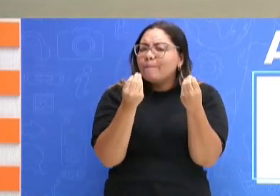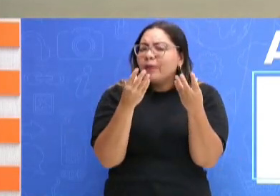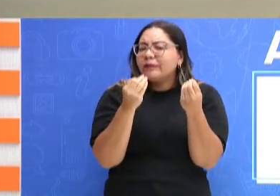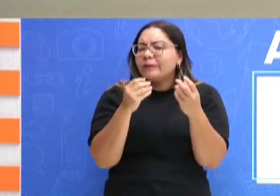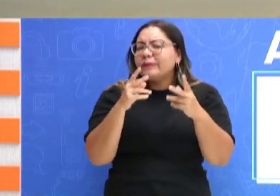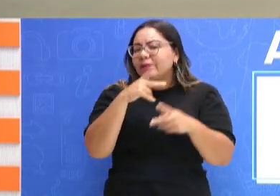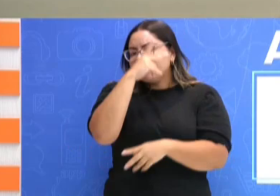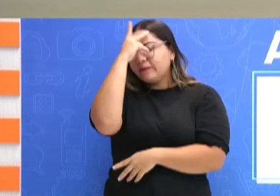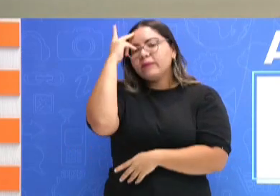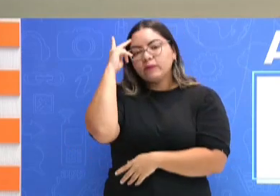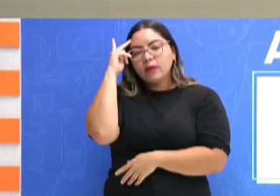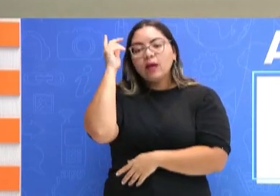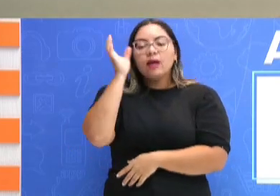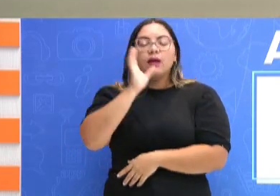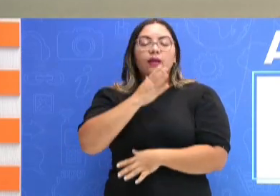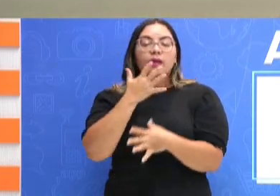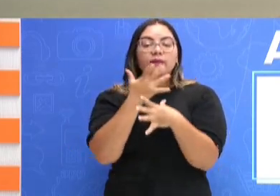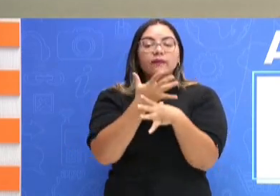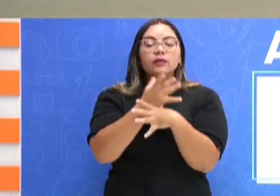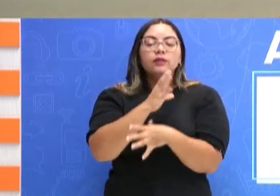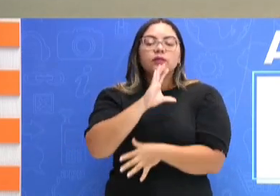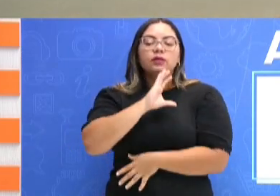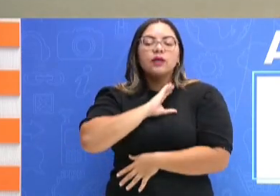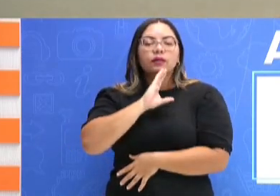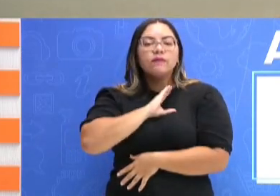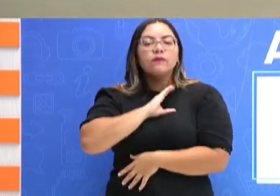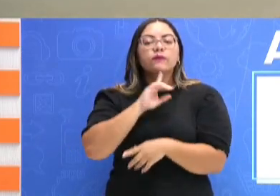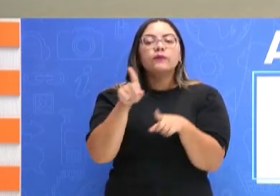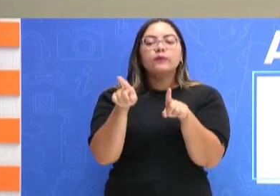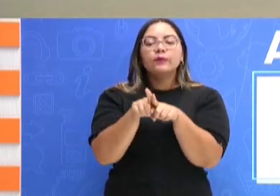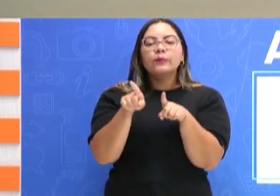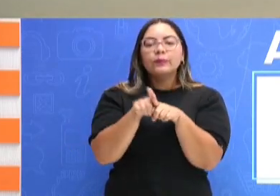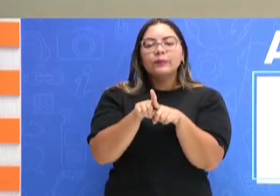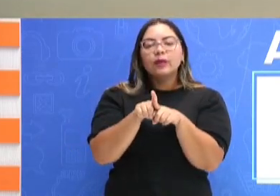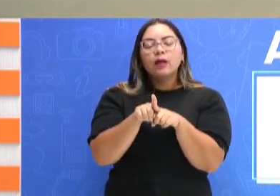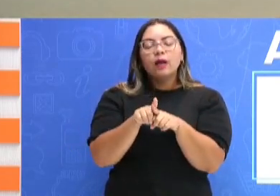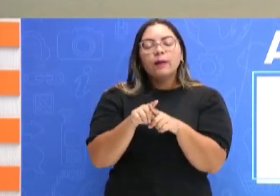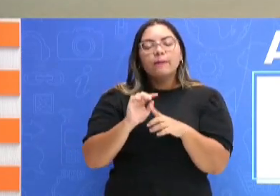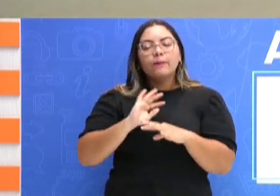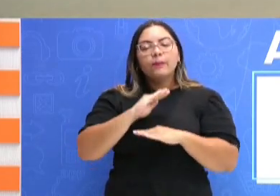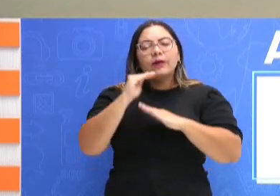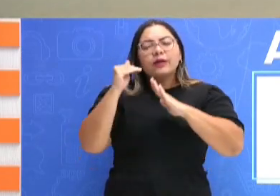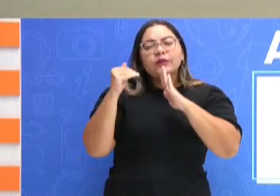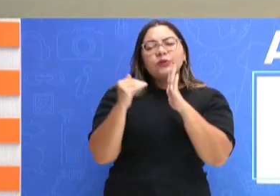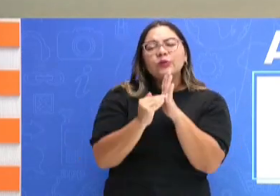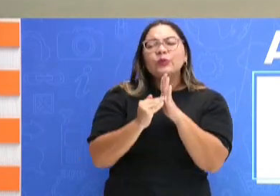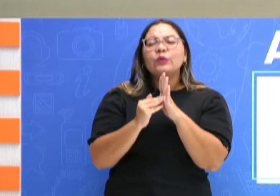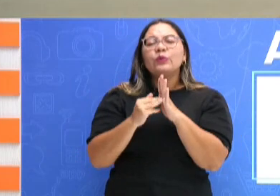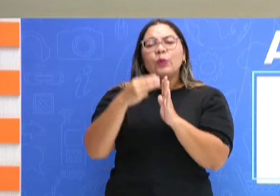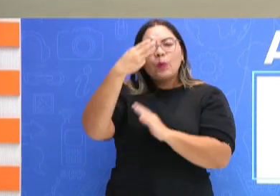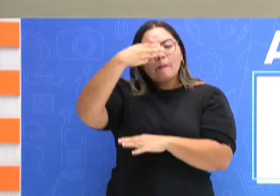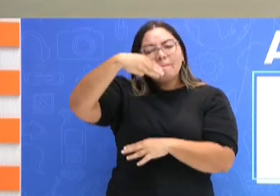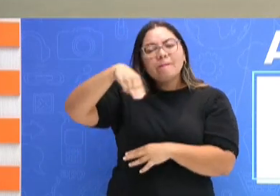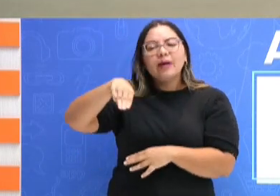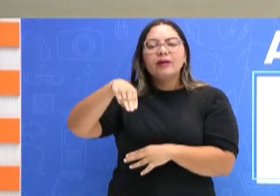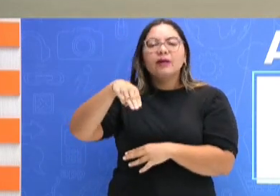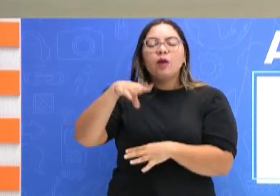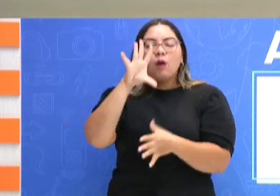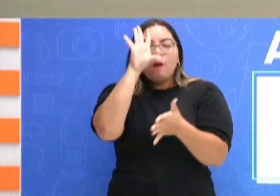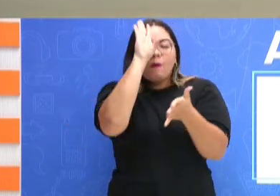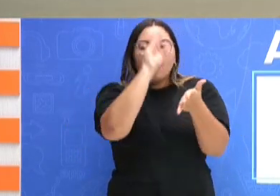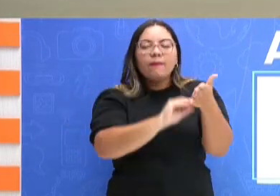de pessoas. E a cidade de Caxias será o espelho e o reflexo para todo o estado do Maranhão copiar. Porque você